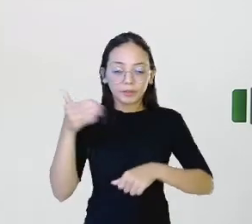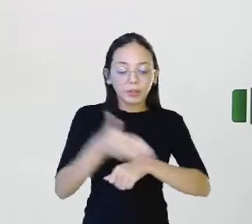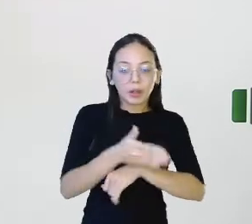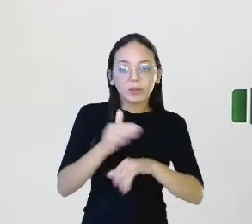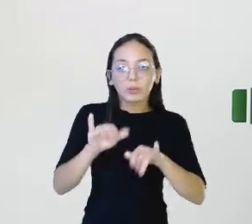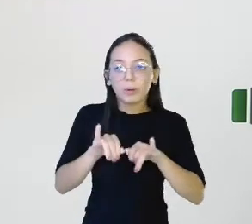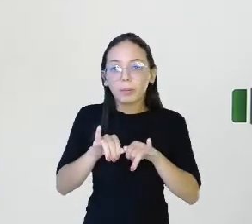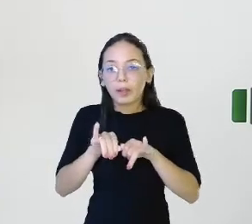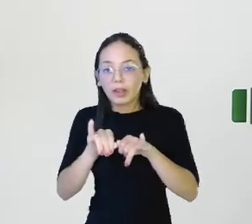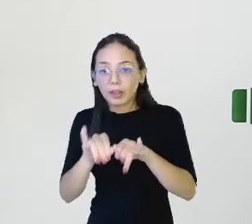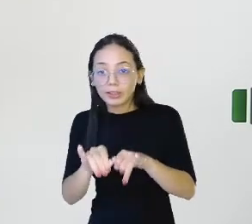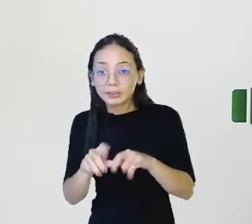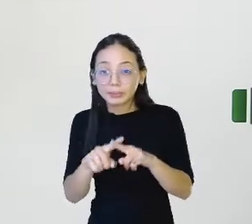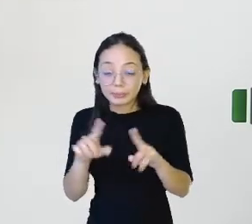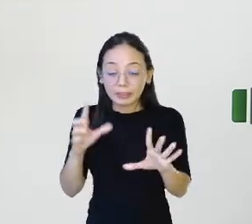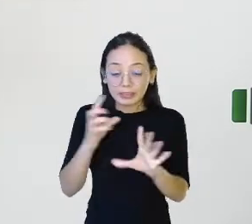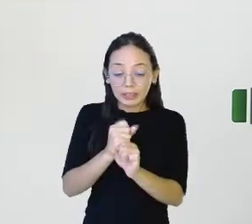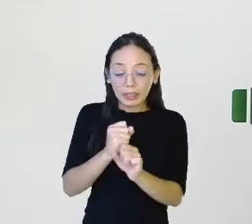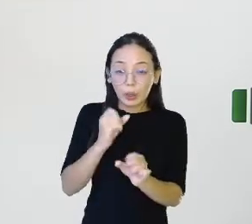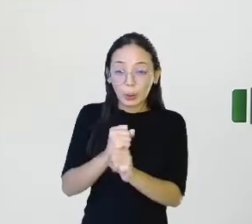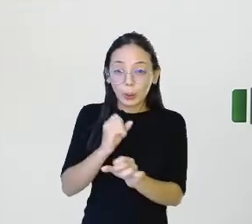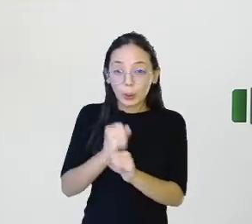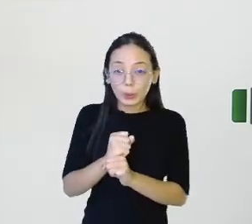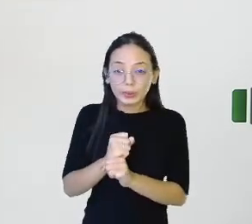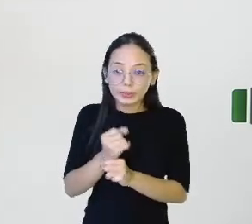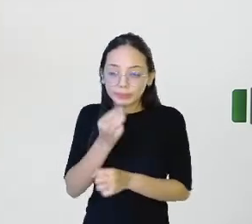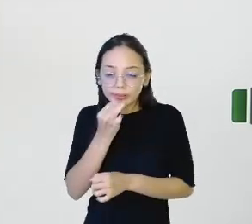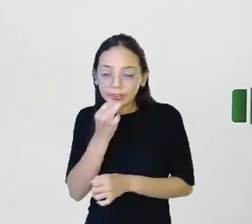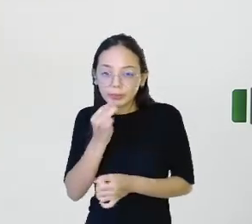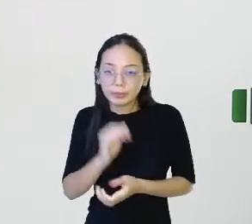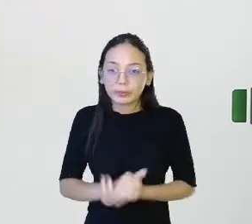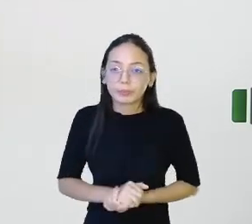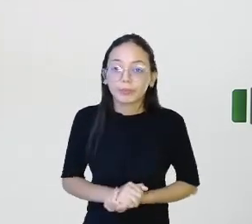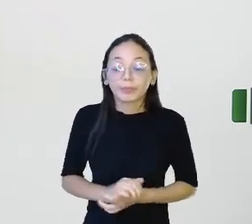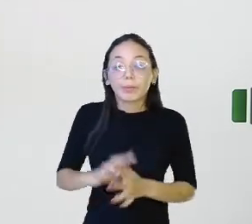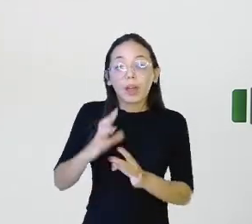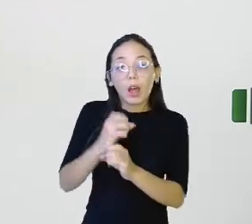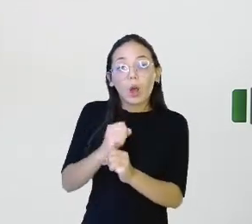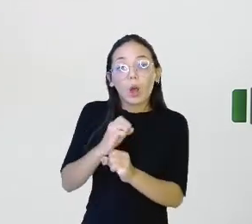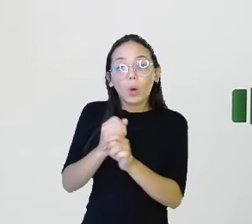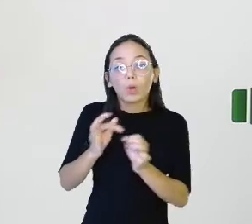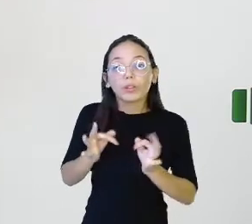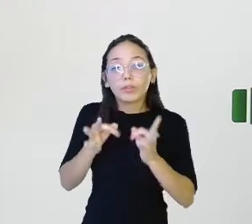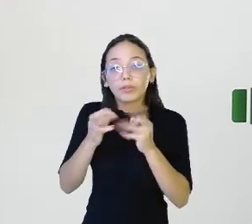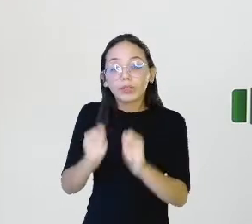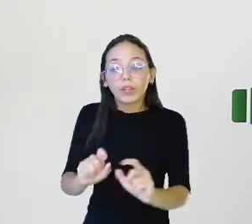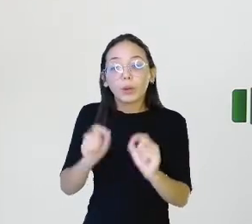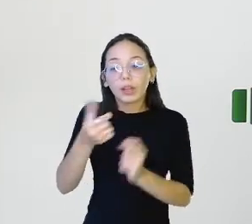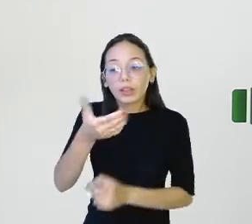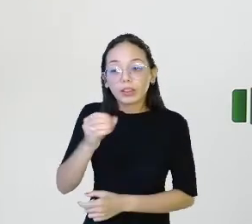mercado e a conta não dá um número fechadinho. Por exemplo, a conta final deu